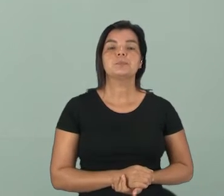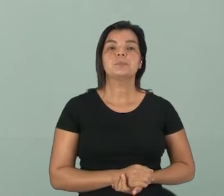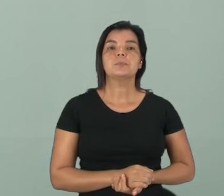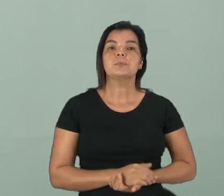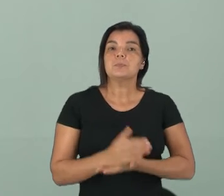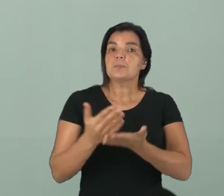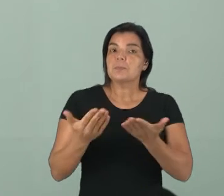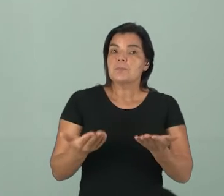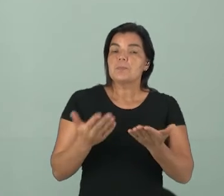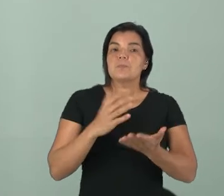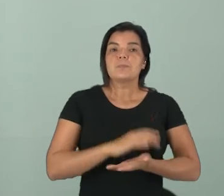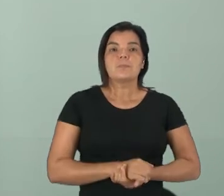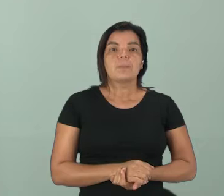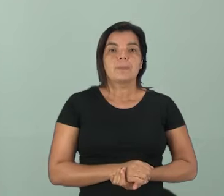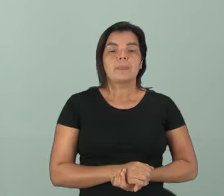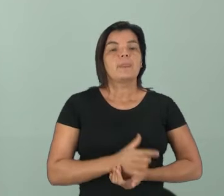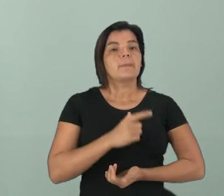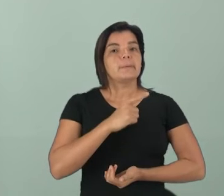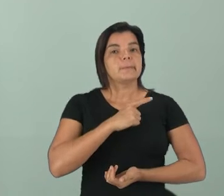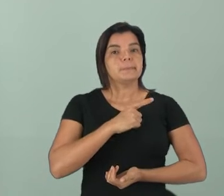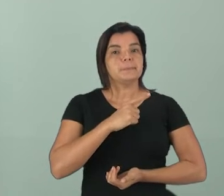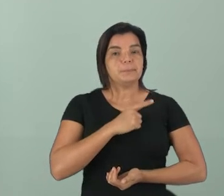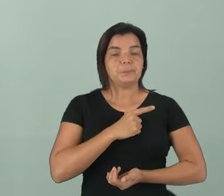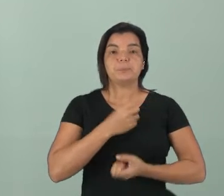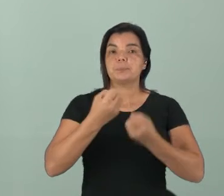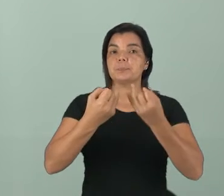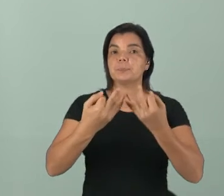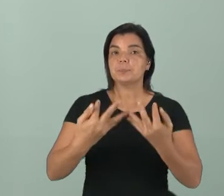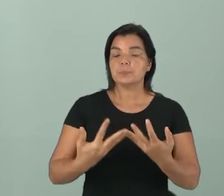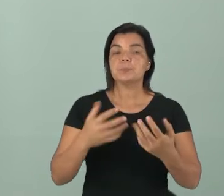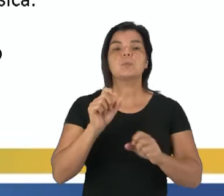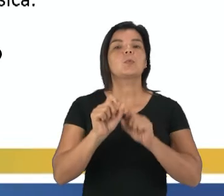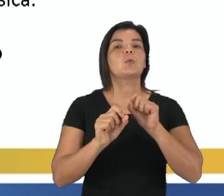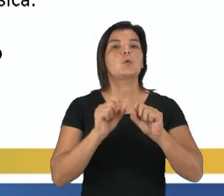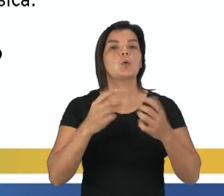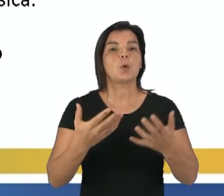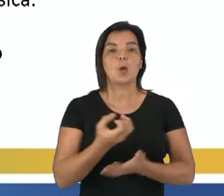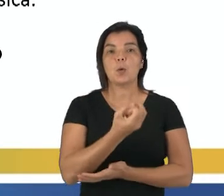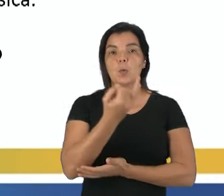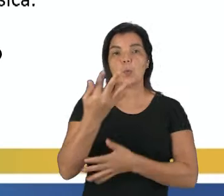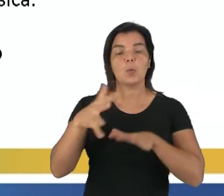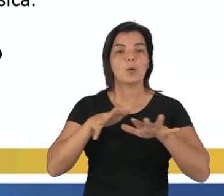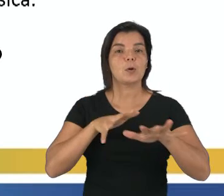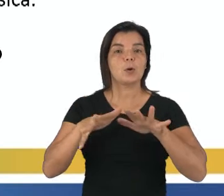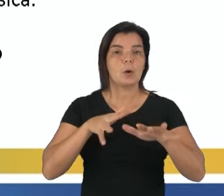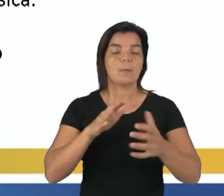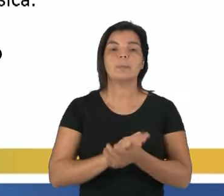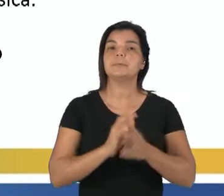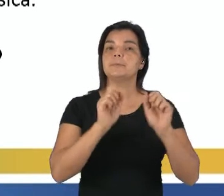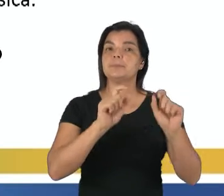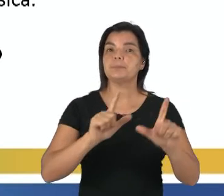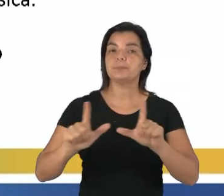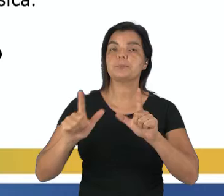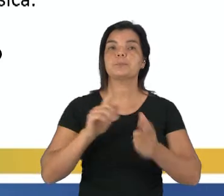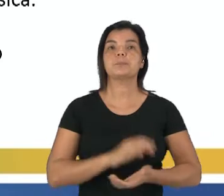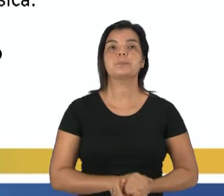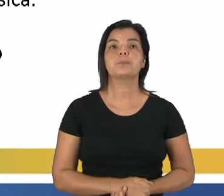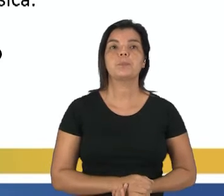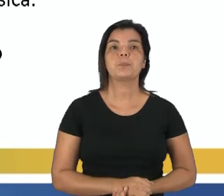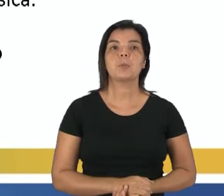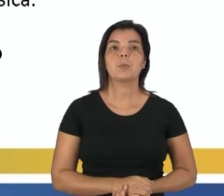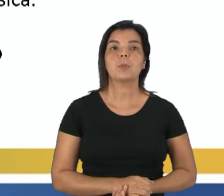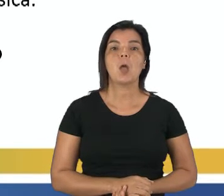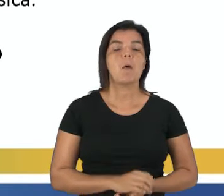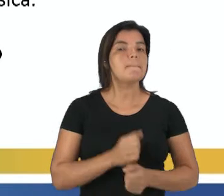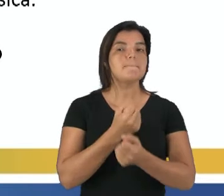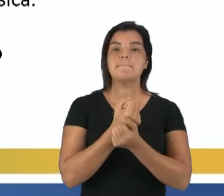aí, pessoal, nós temos a definição do que é quantidade de movimento lá na tela. Então,